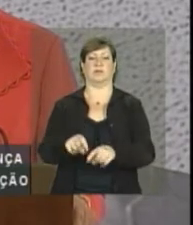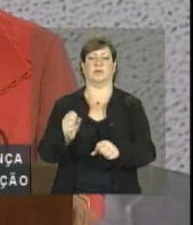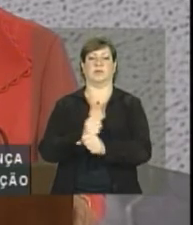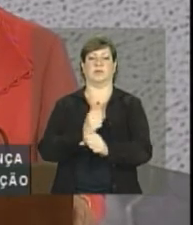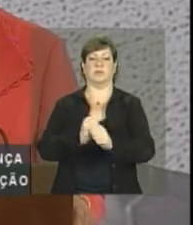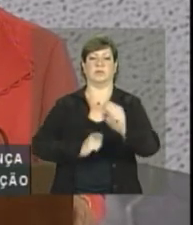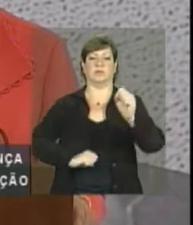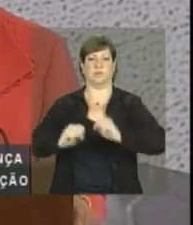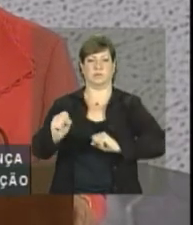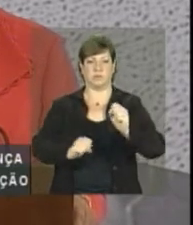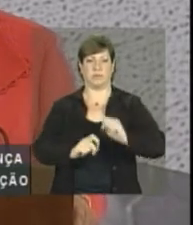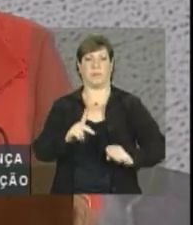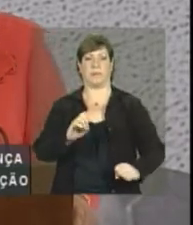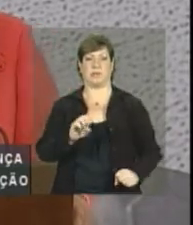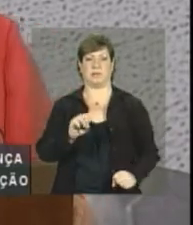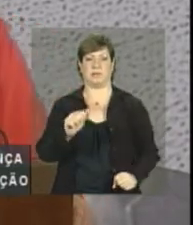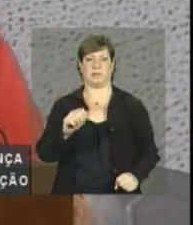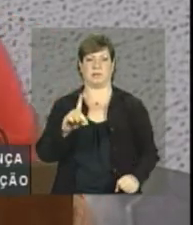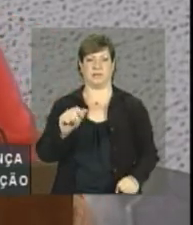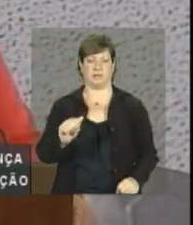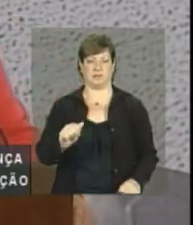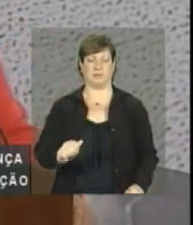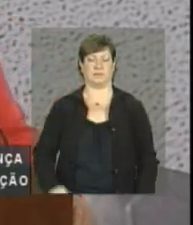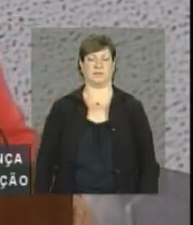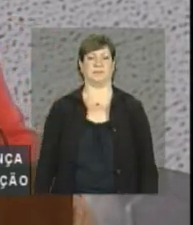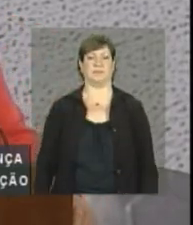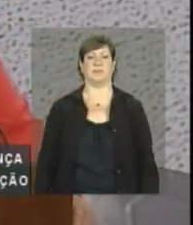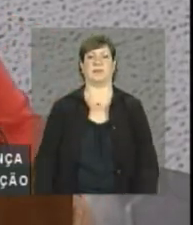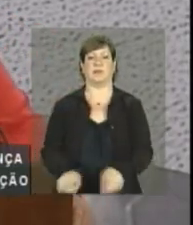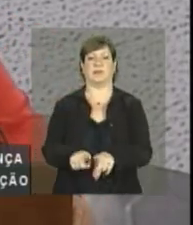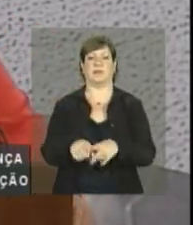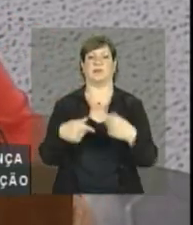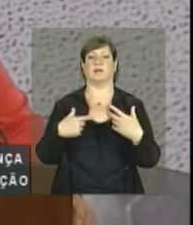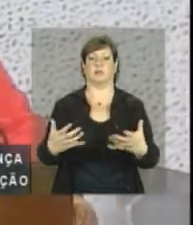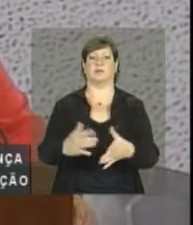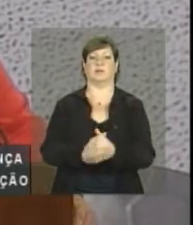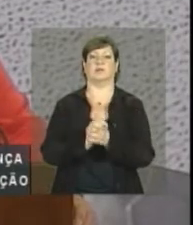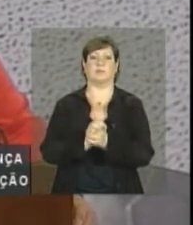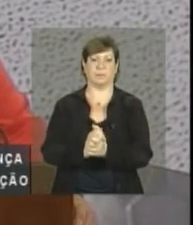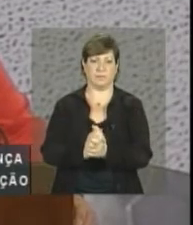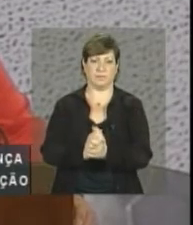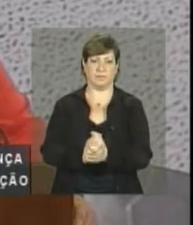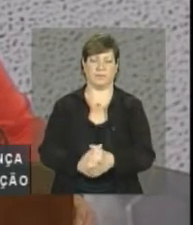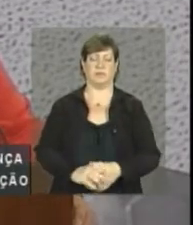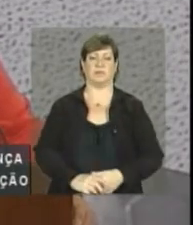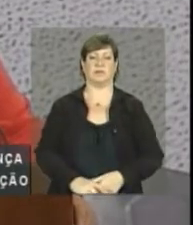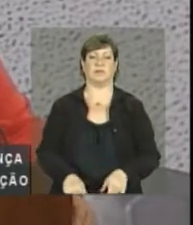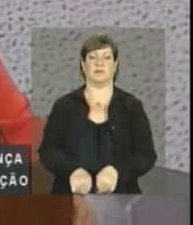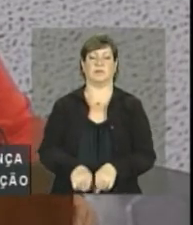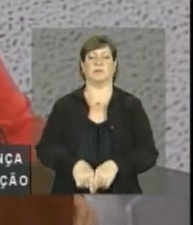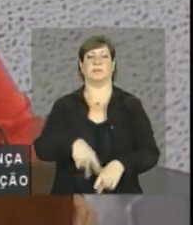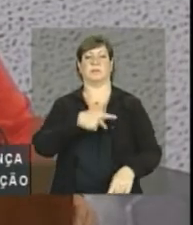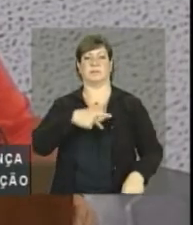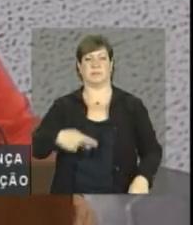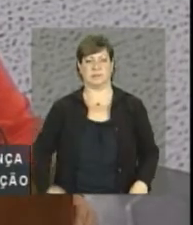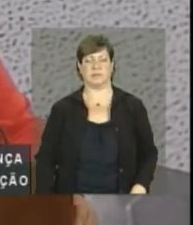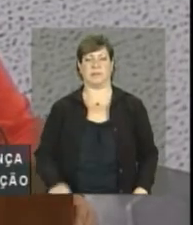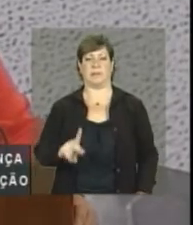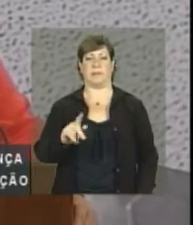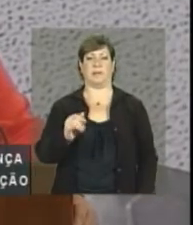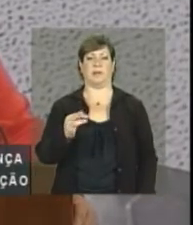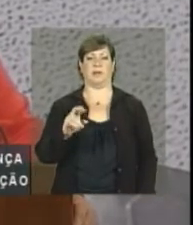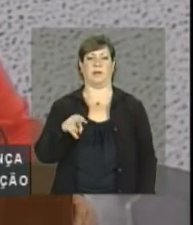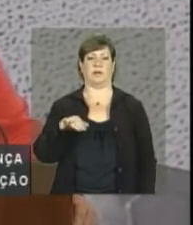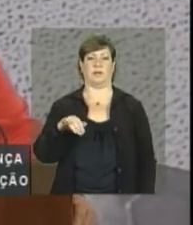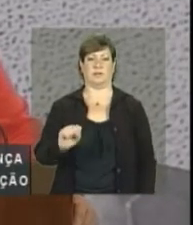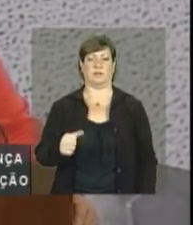Pesada, FENATRACOP. Queria também cumprimentar os senhores presidentes de entidades patronais aqui